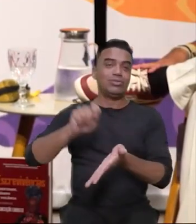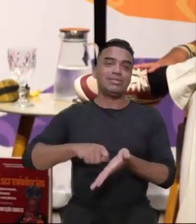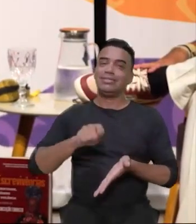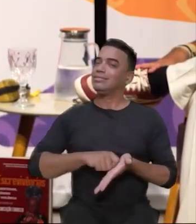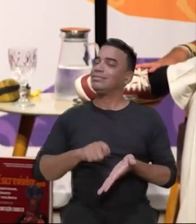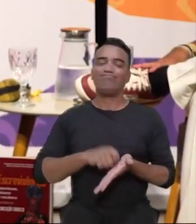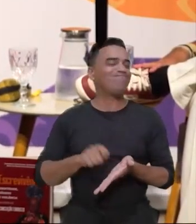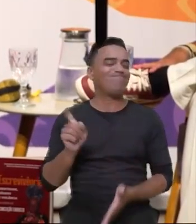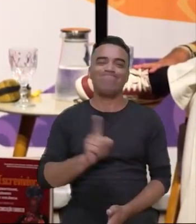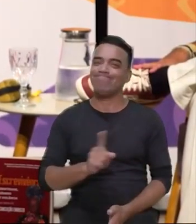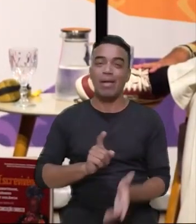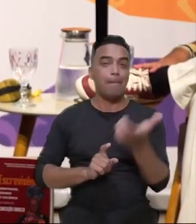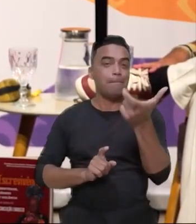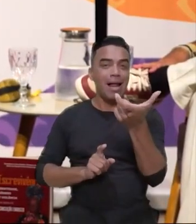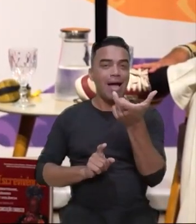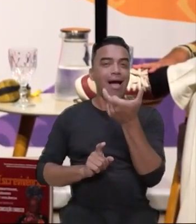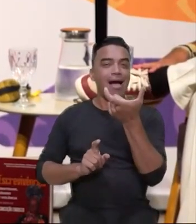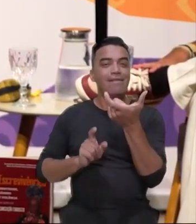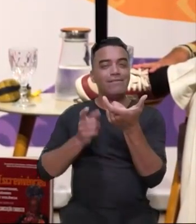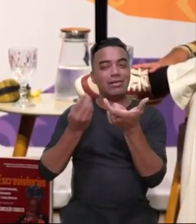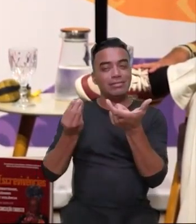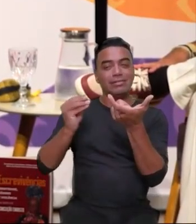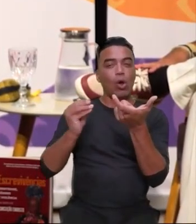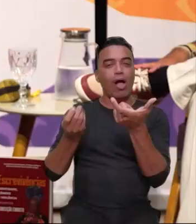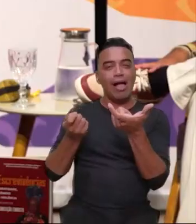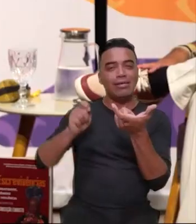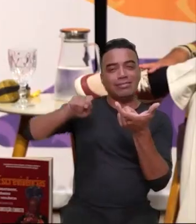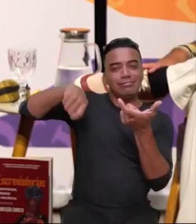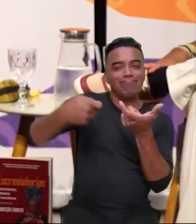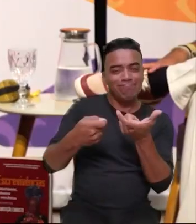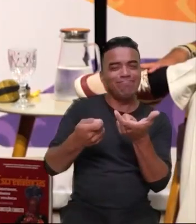texto escrito, a palavra tem que ser muito